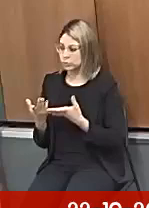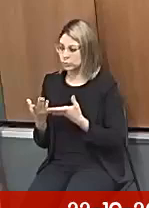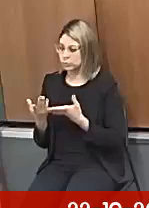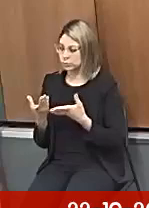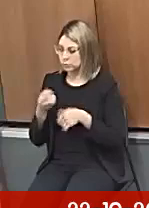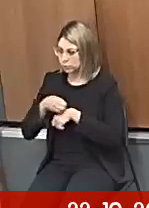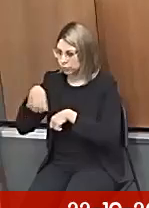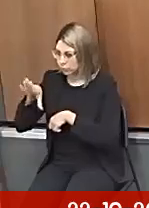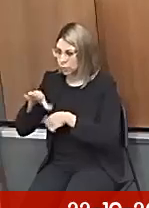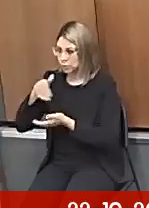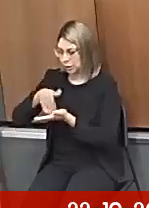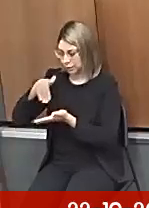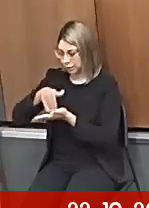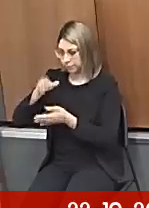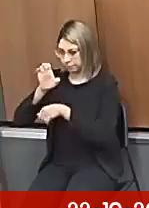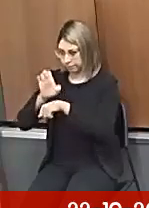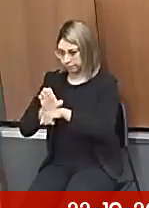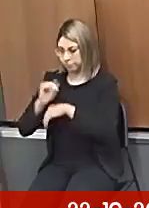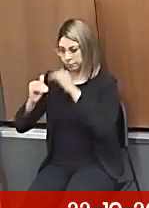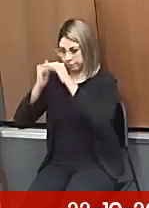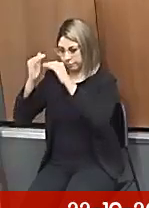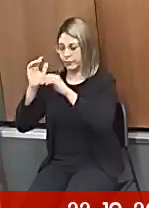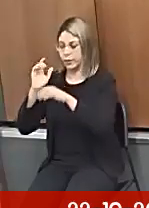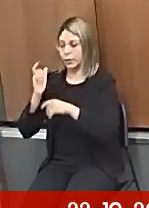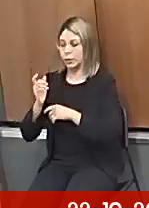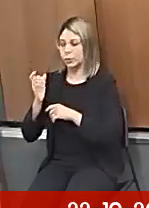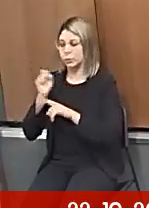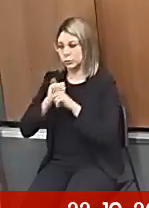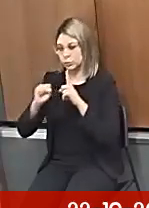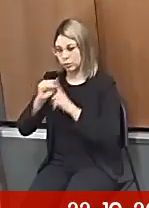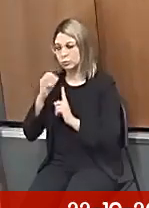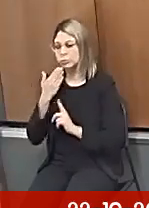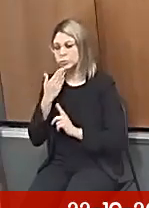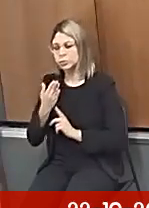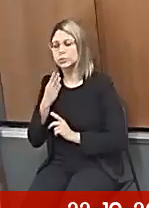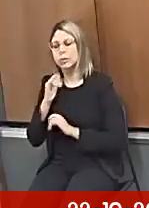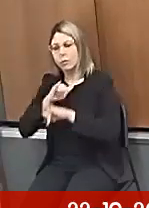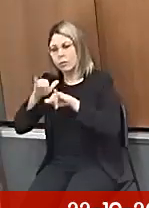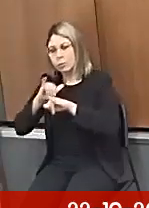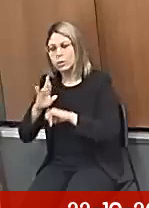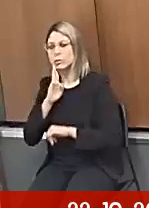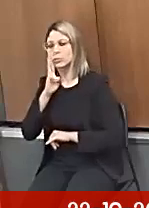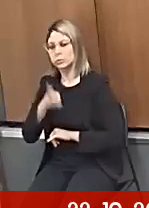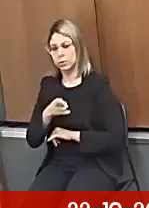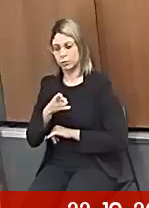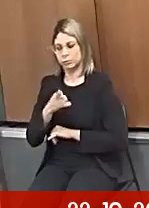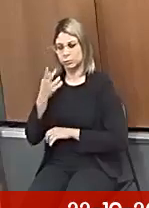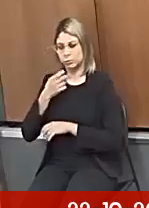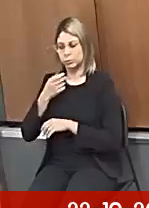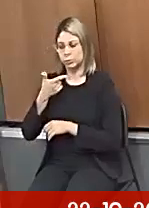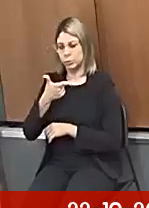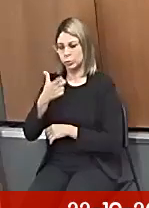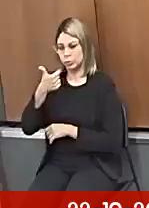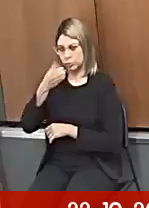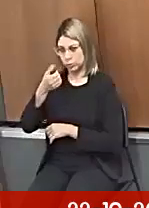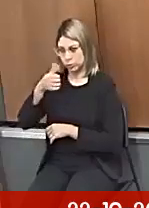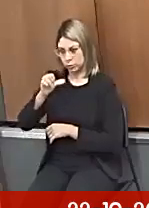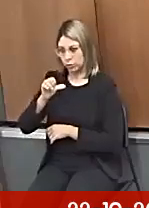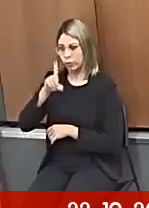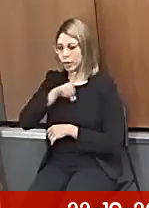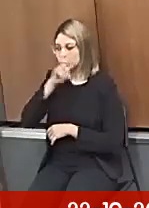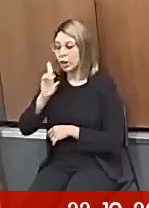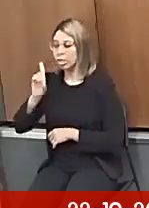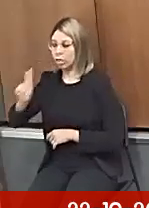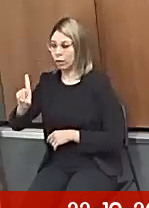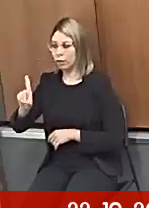seja encaminhado à Secretaria de Estado de Desenvolvimento Social pedido de informações sobre os resultados da edição de 2019 do Dia D de Inclusão